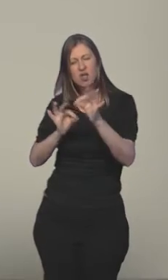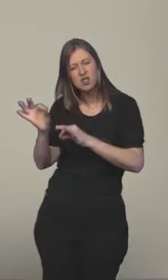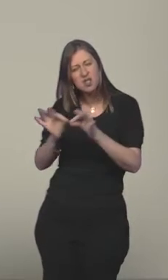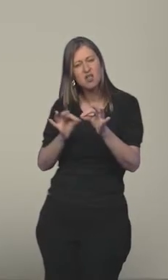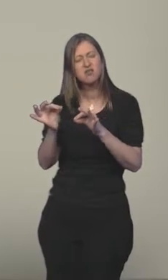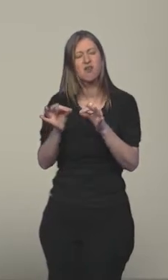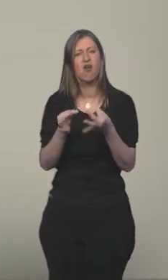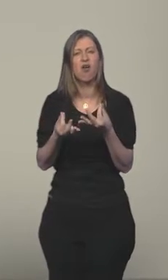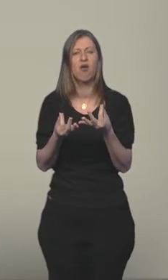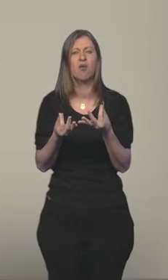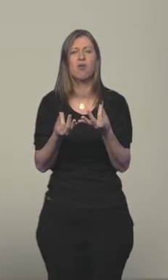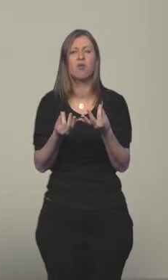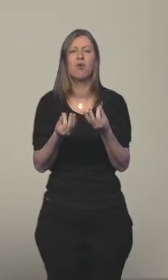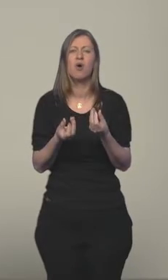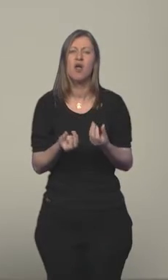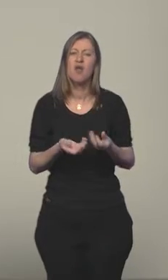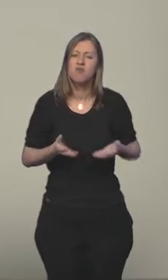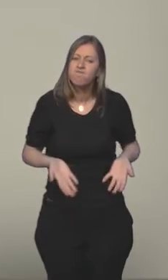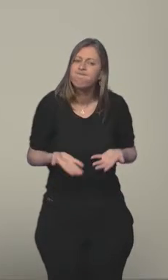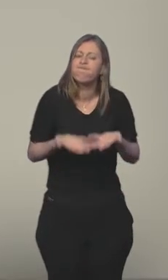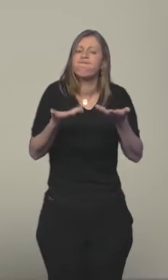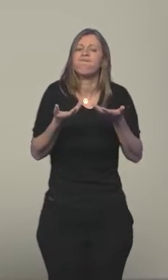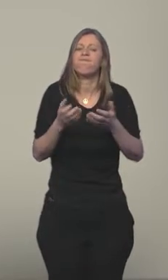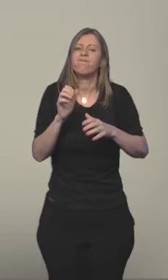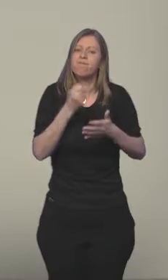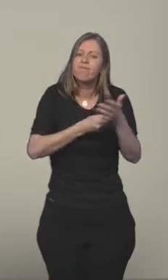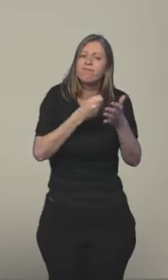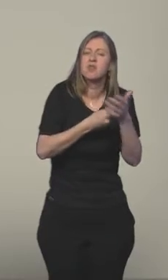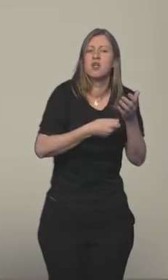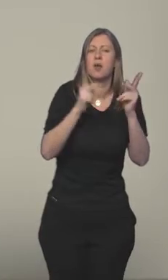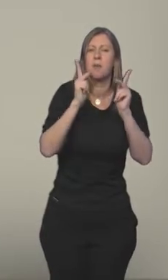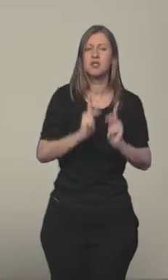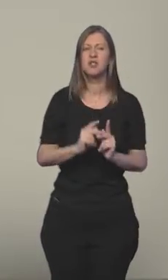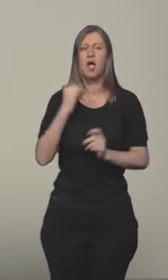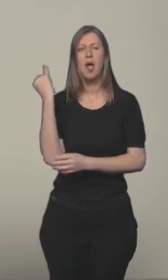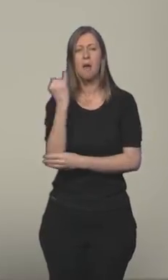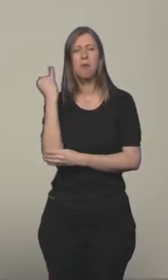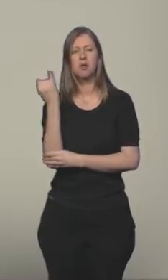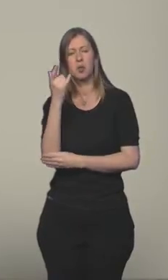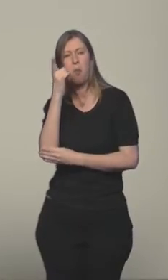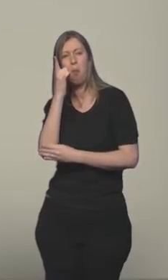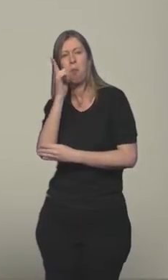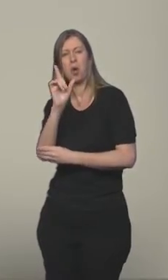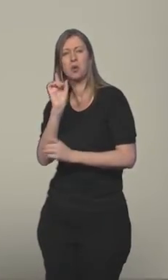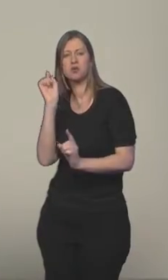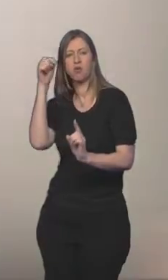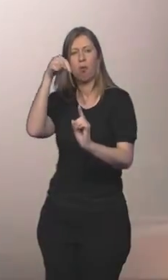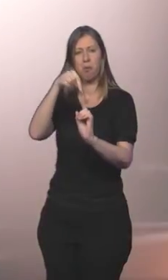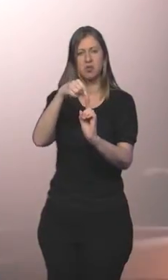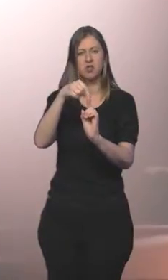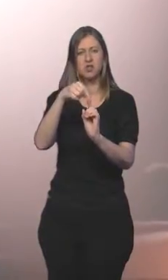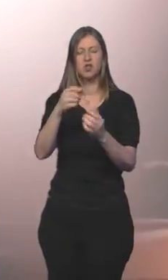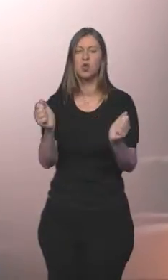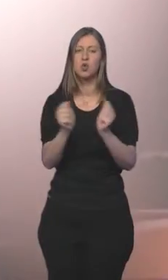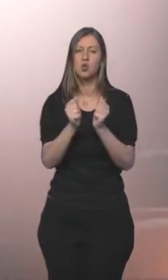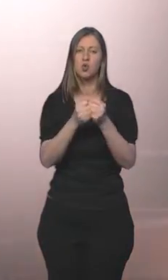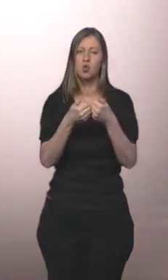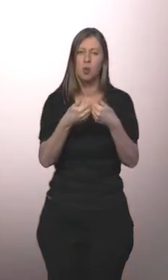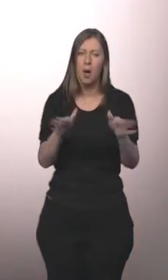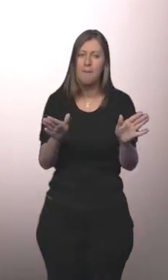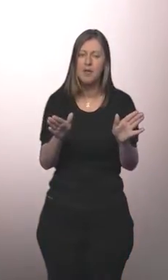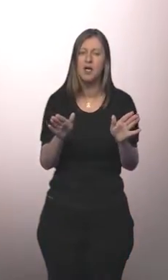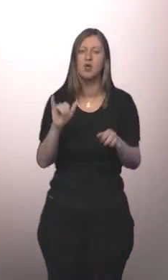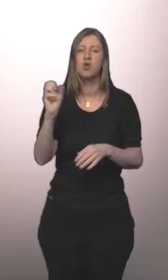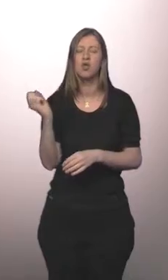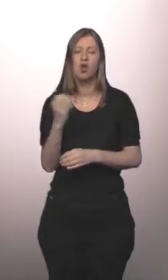à preparação, o engajamento das pessoas são importantes para você atingir seu objetivo. Junto com a